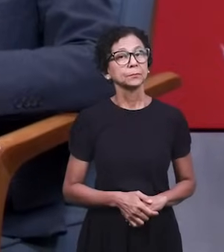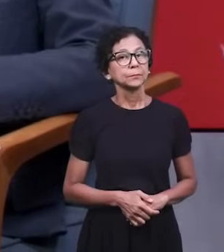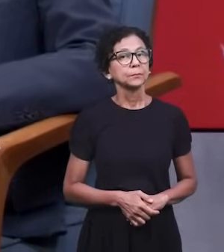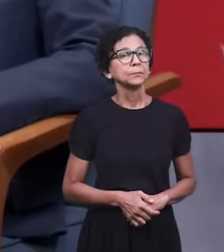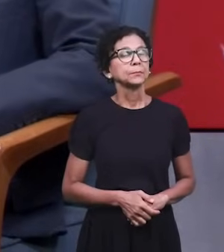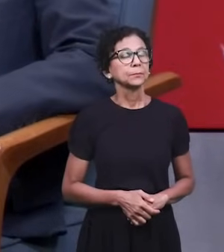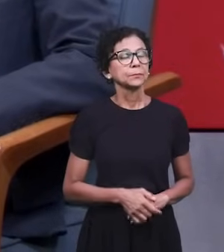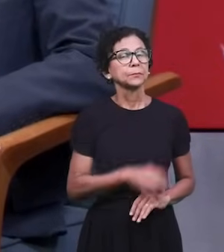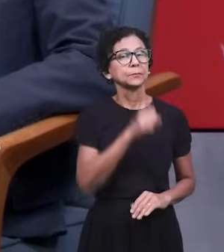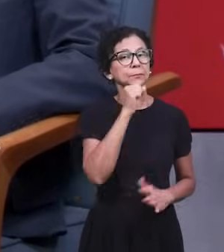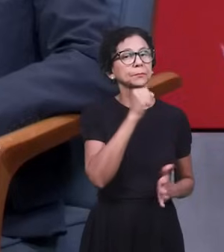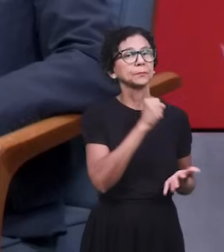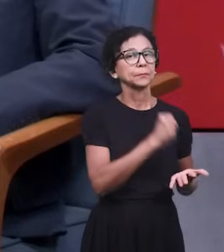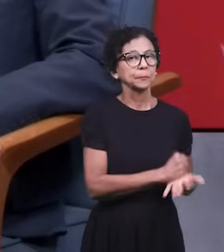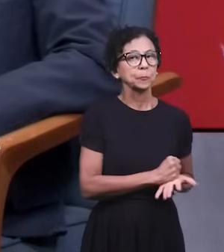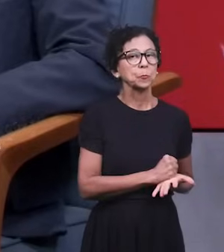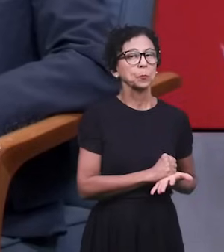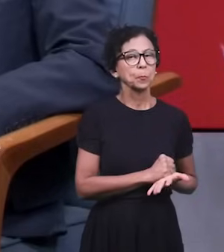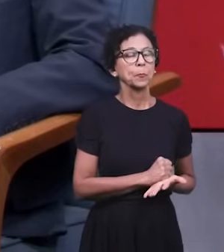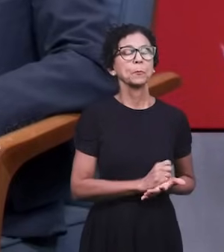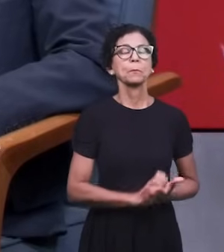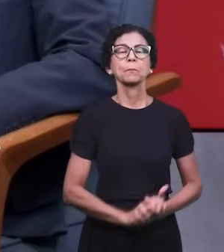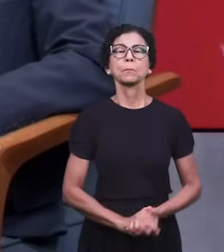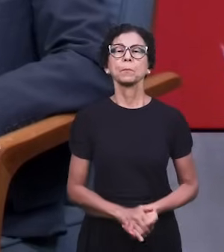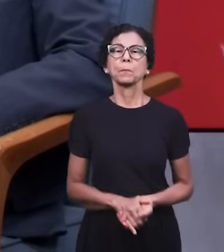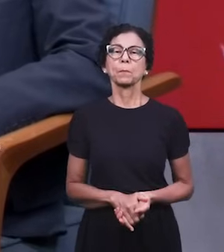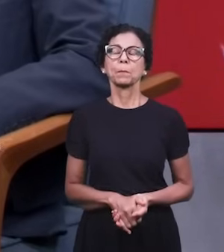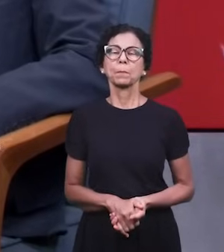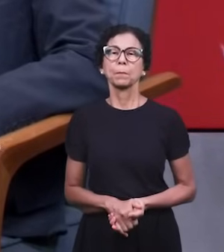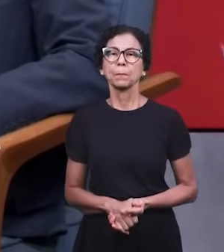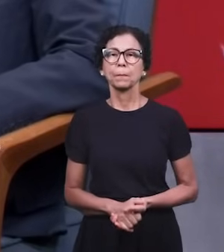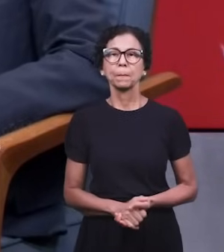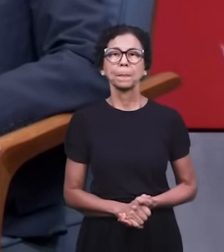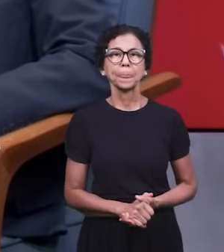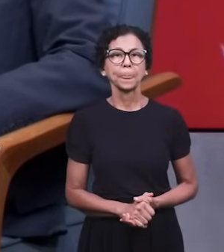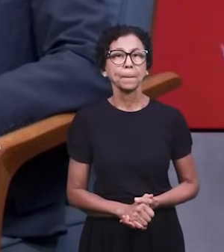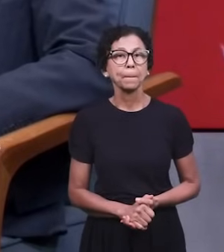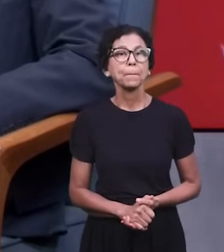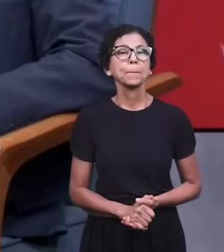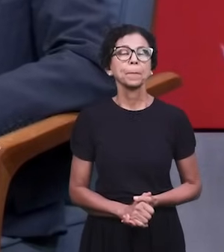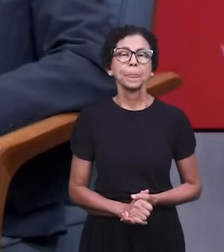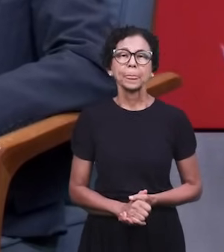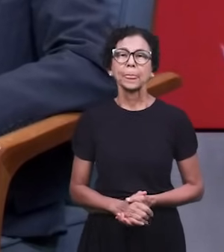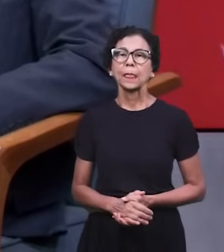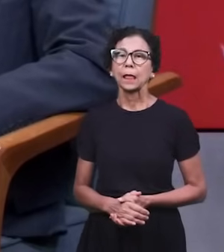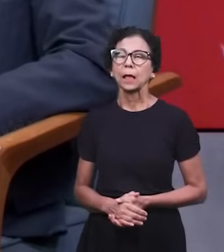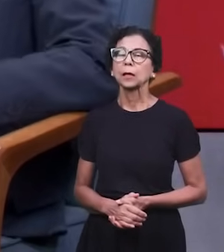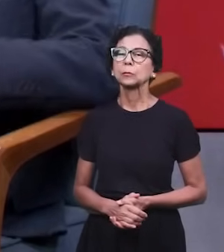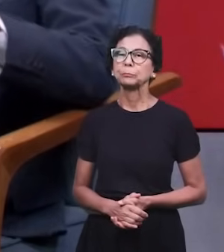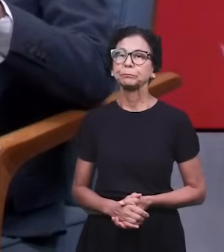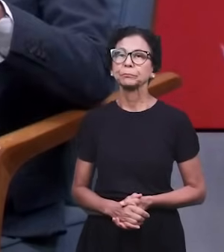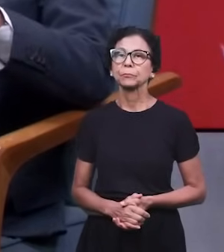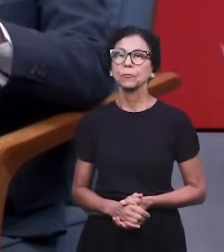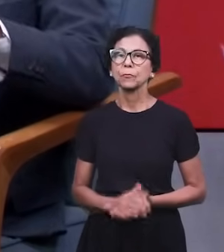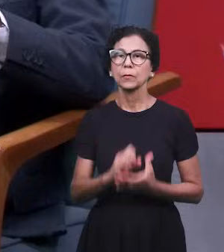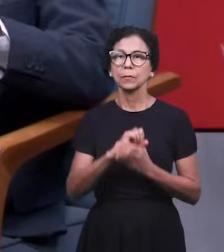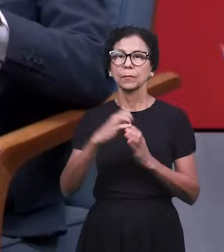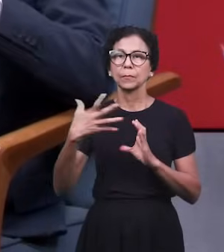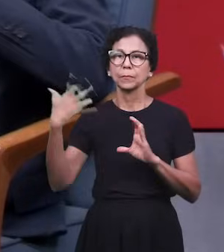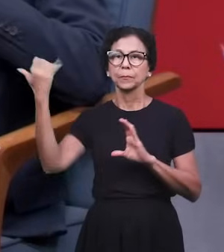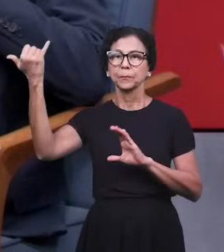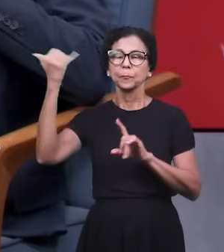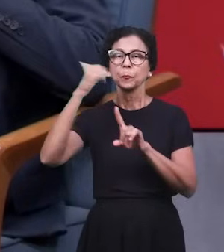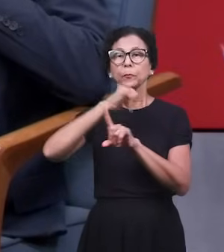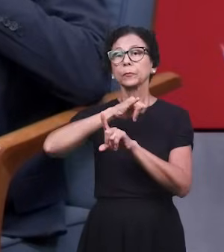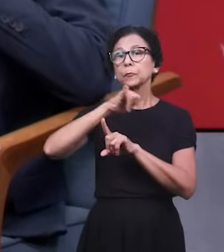operação do Espírito Santo no Velho Testamento tem caráter profético. Então o Espírito Santo